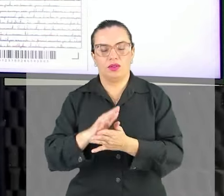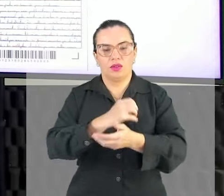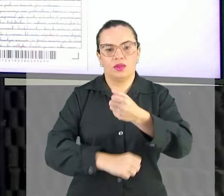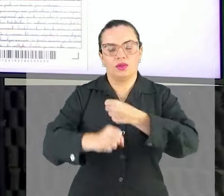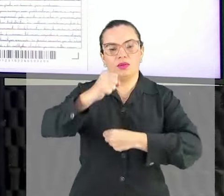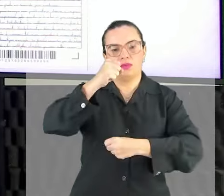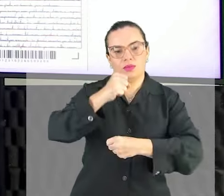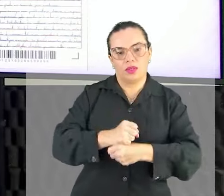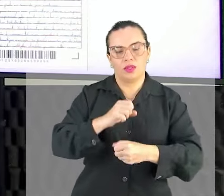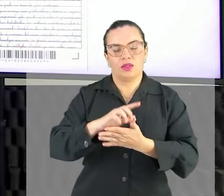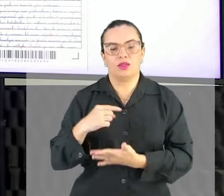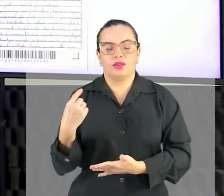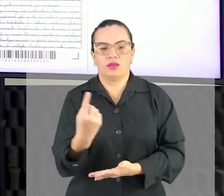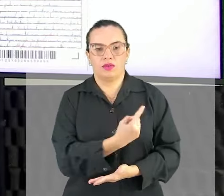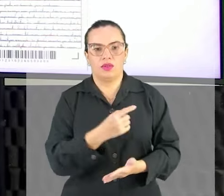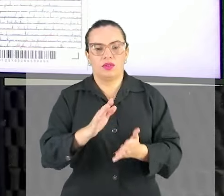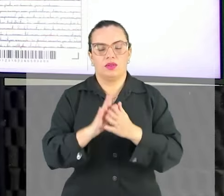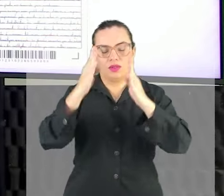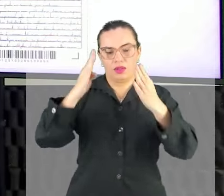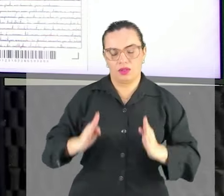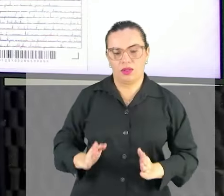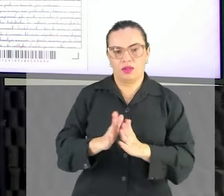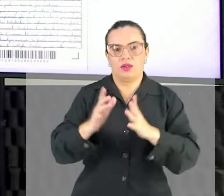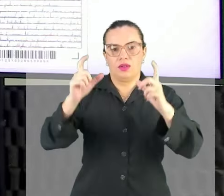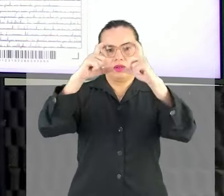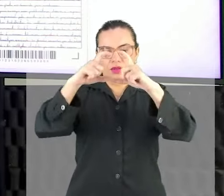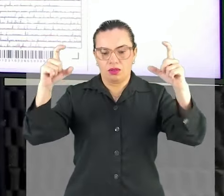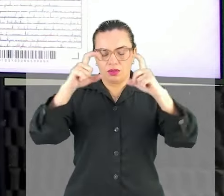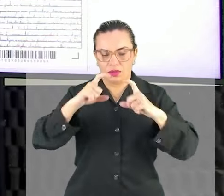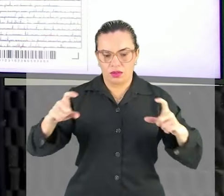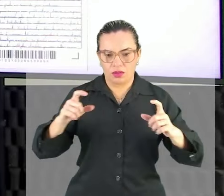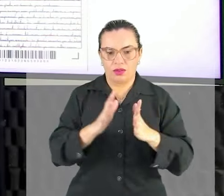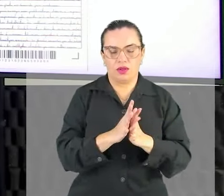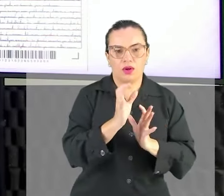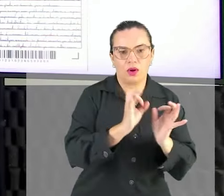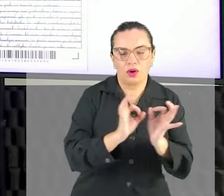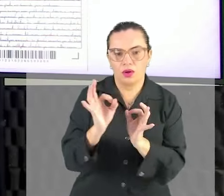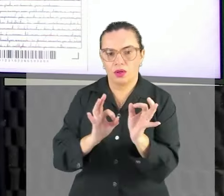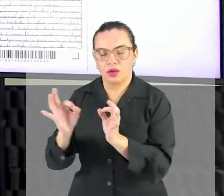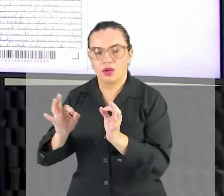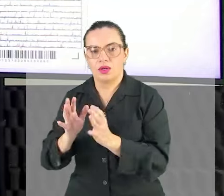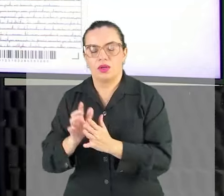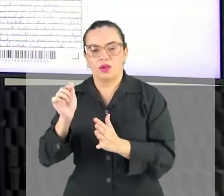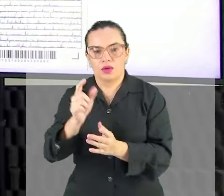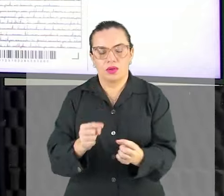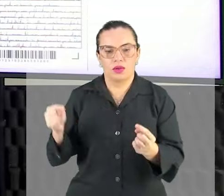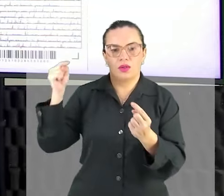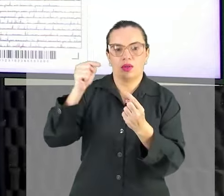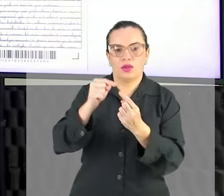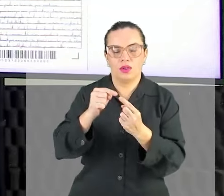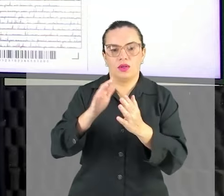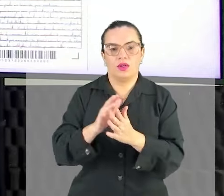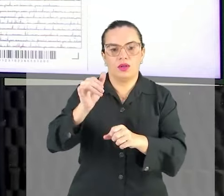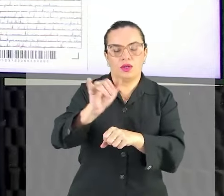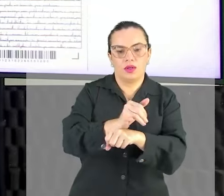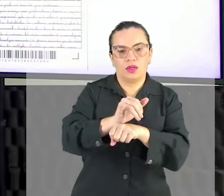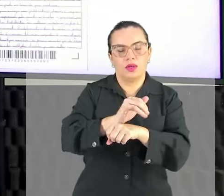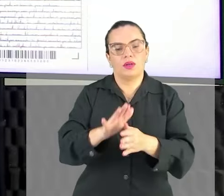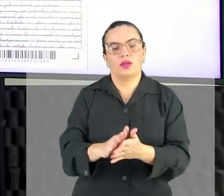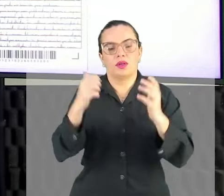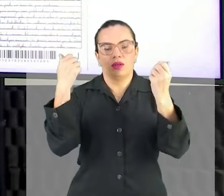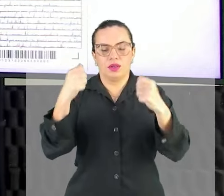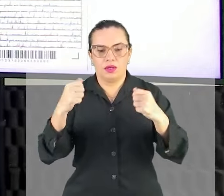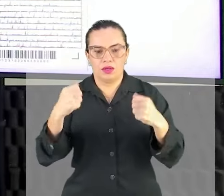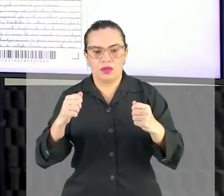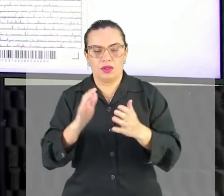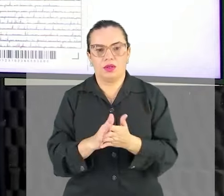passado e nós vamos analisá-la parágrafo por parágrafo, a fim de que você também adquira as estratégias necessárias